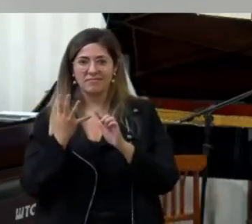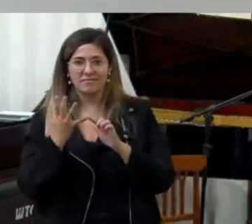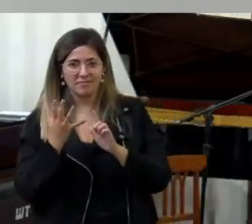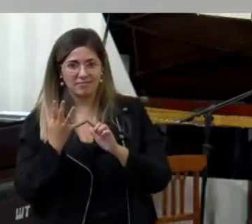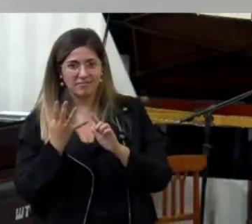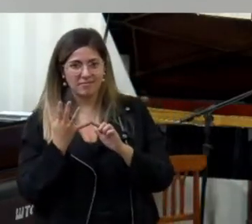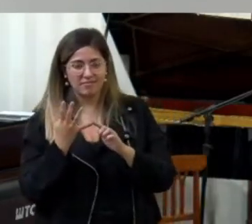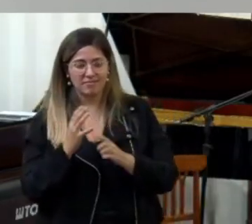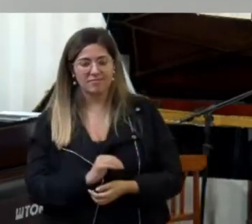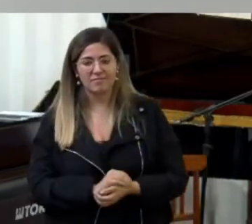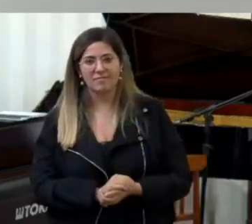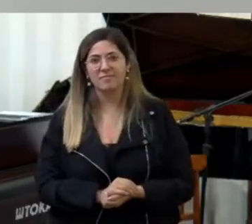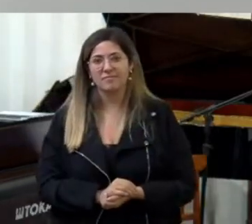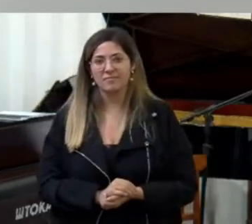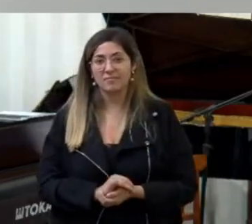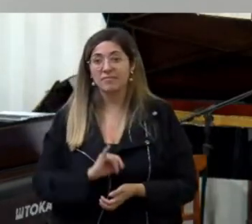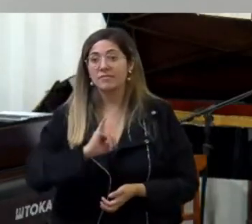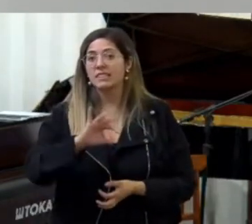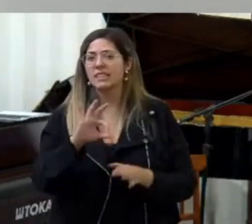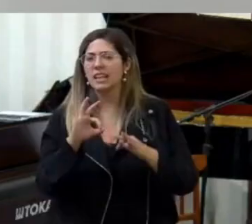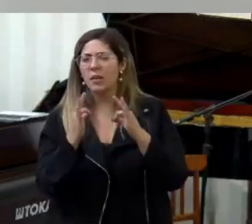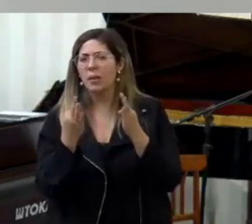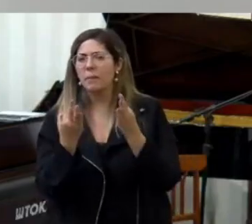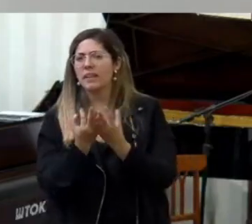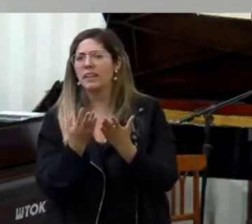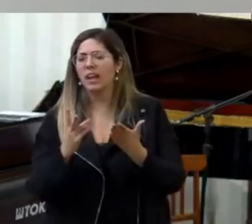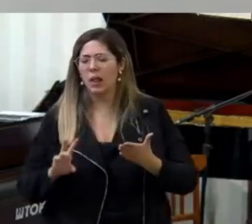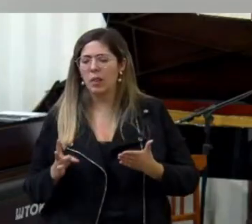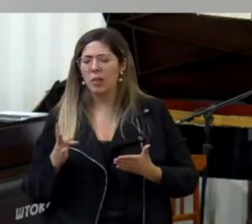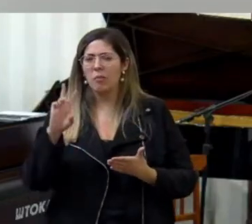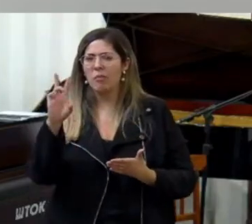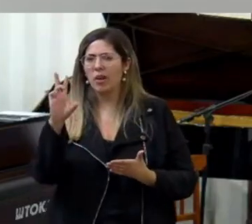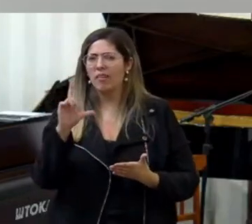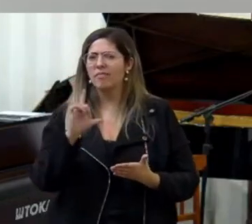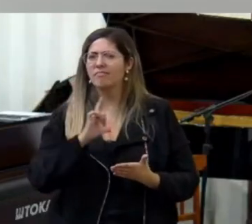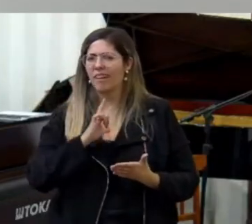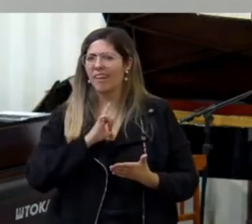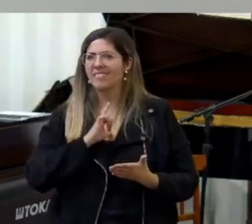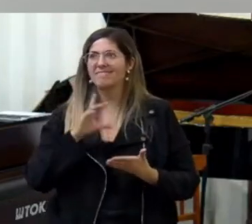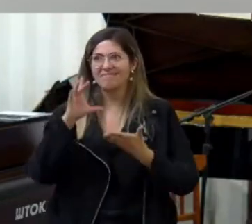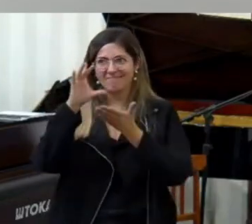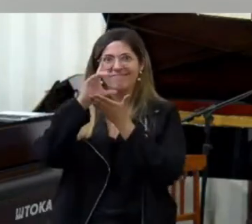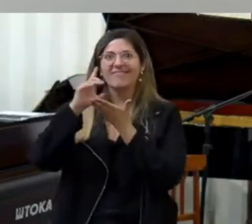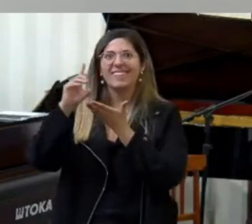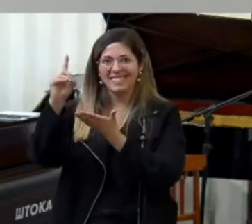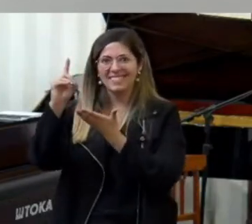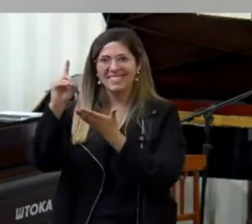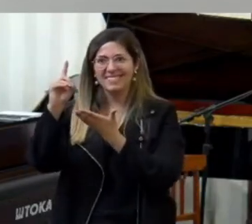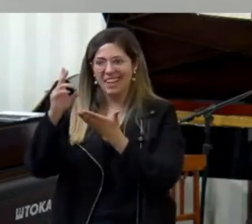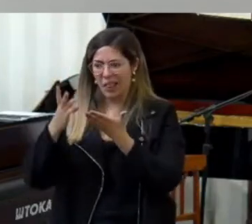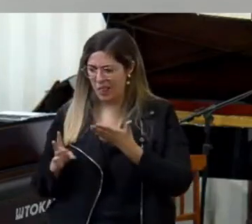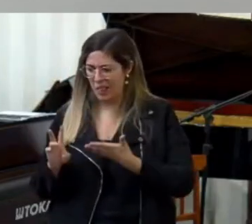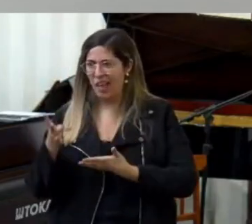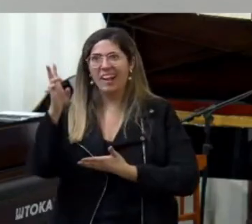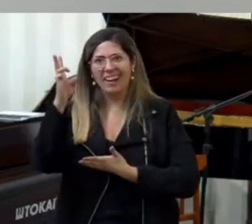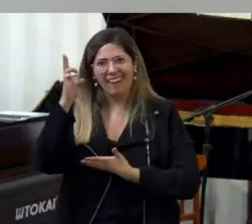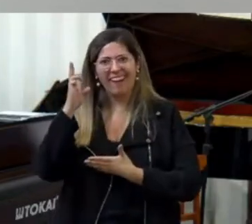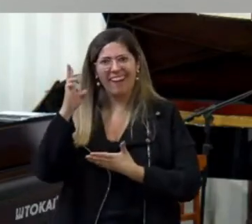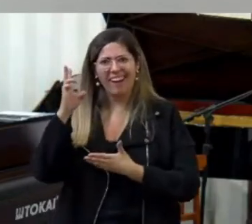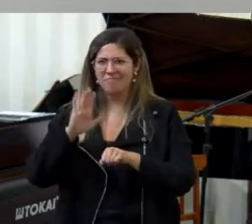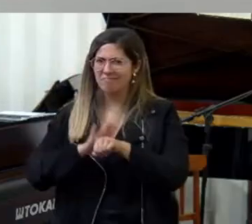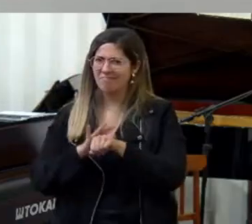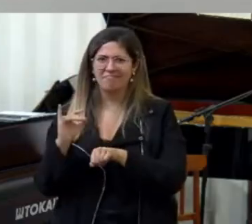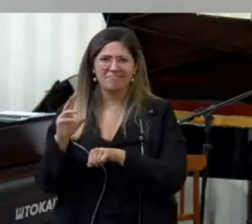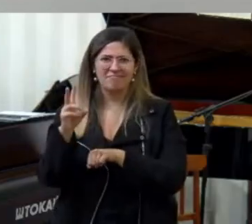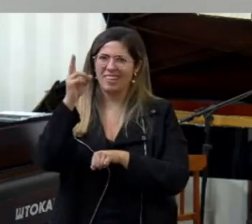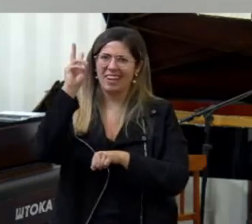coisas aqui então. Se tem valor nessa terra, esse valor tem nome: é o Senhor, é Deus, Ele é o maior